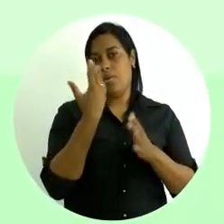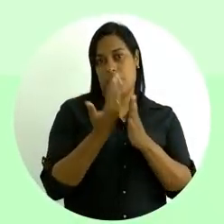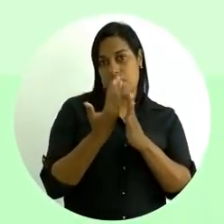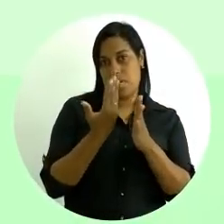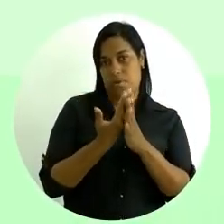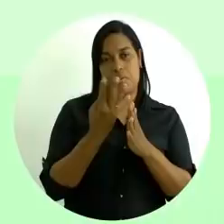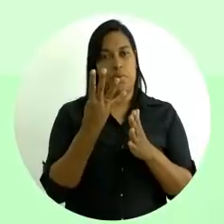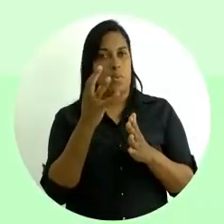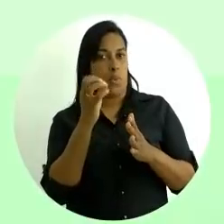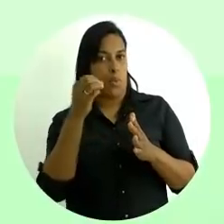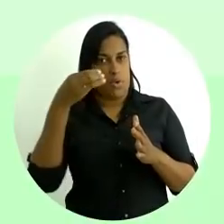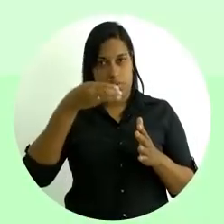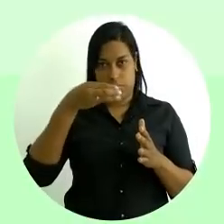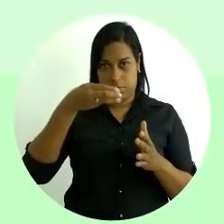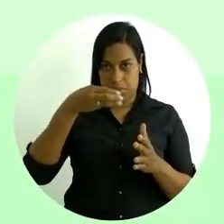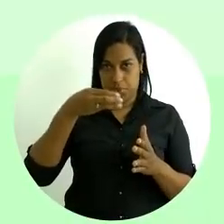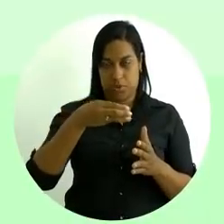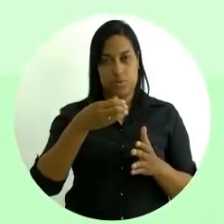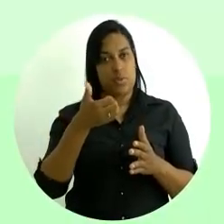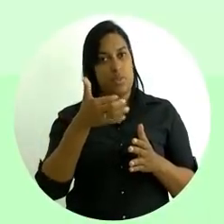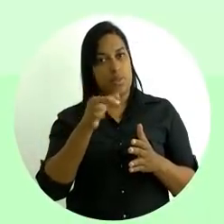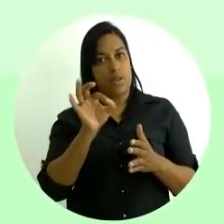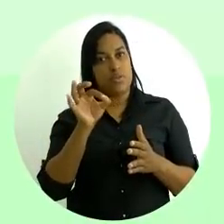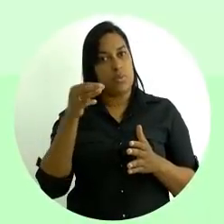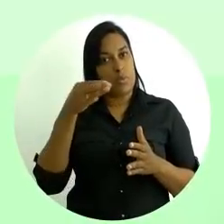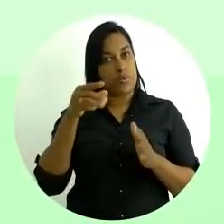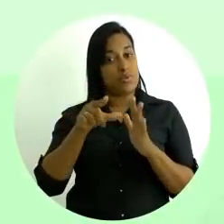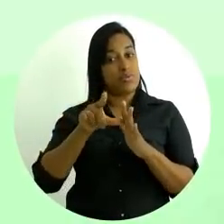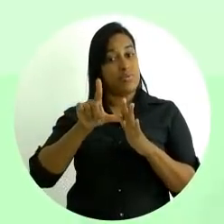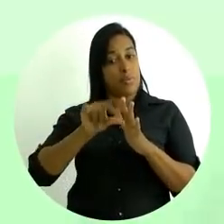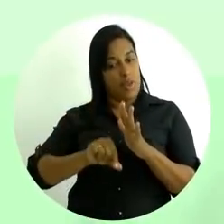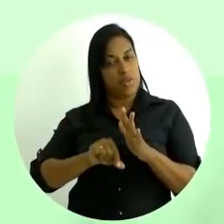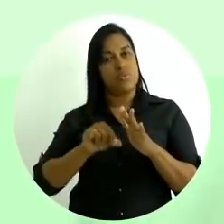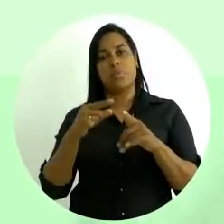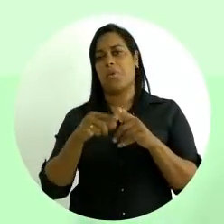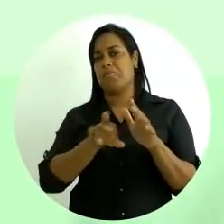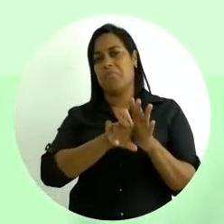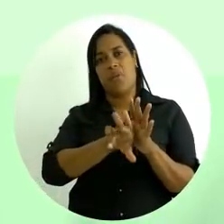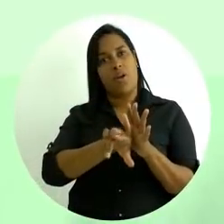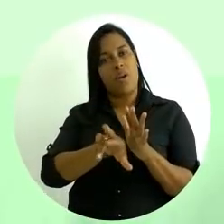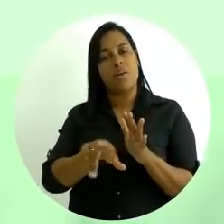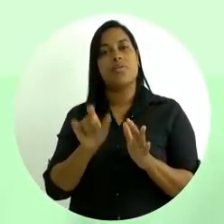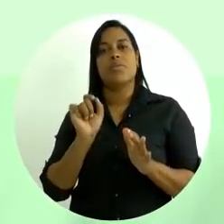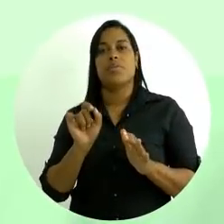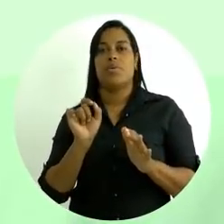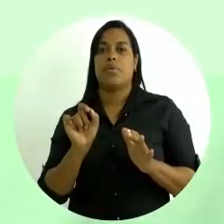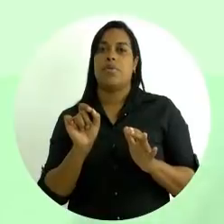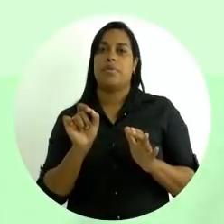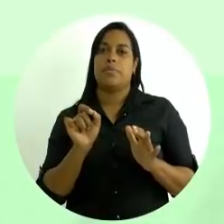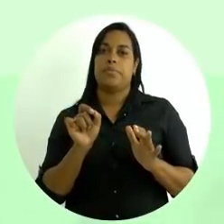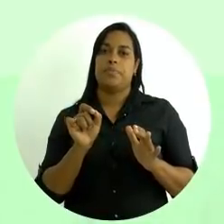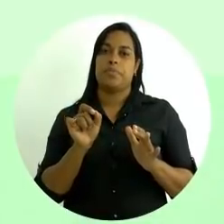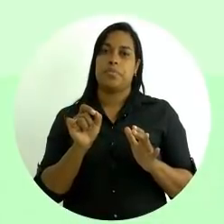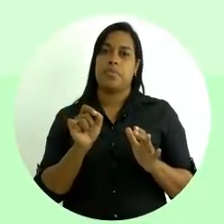a hora-aula seja de 40 minutos, tá bom? 10 minutos a menos, por conta de vários fatores. Um